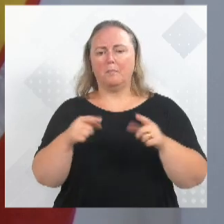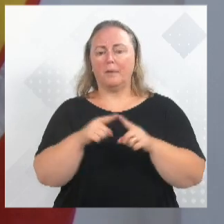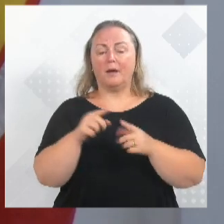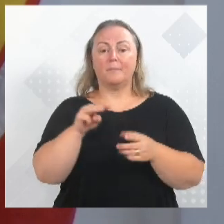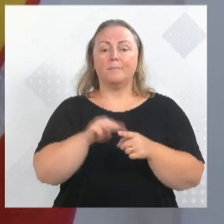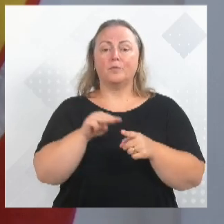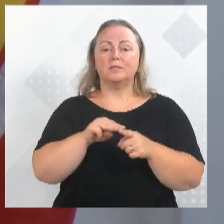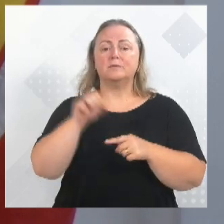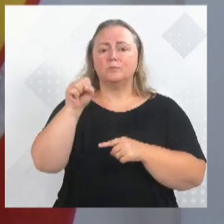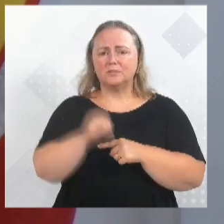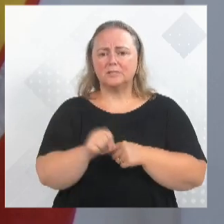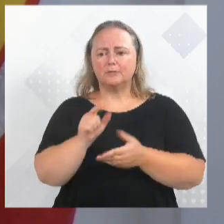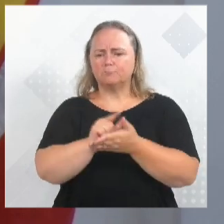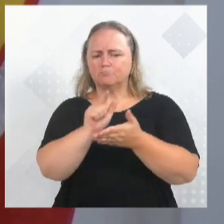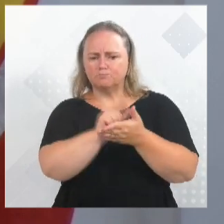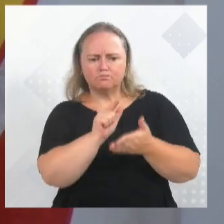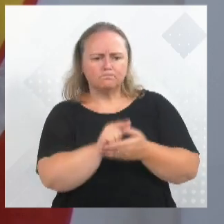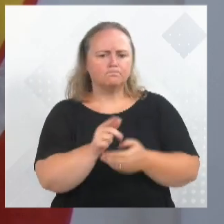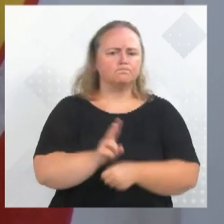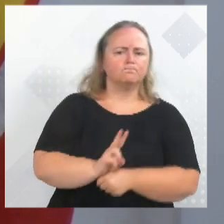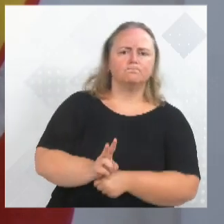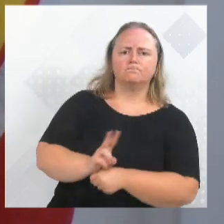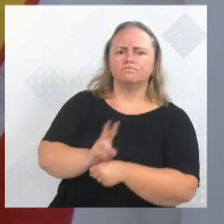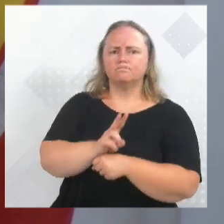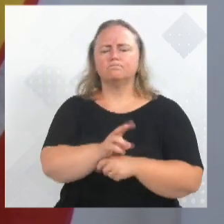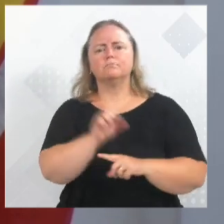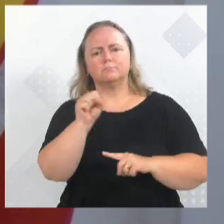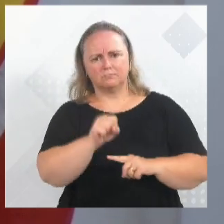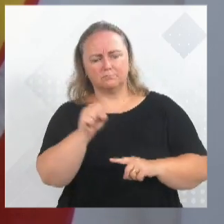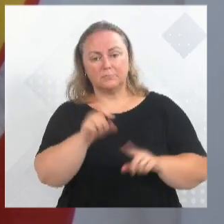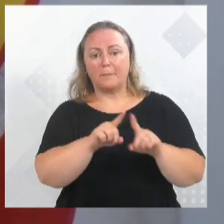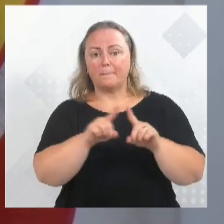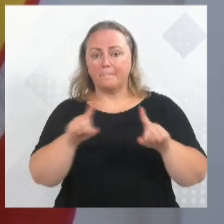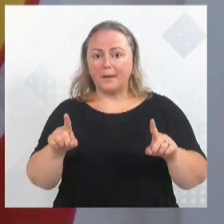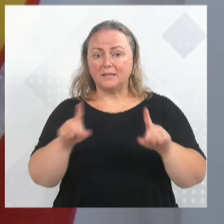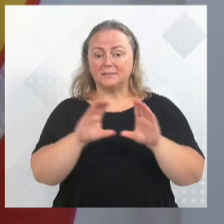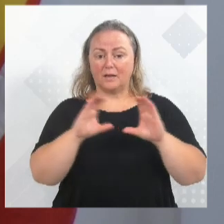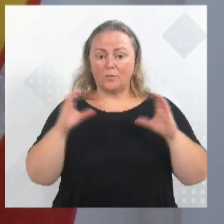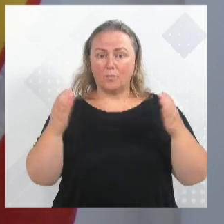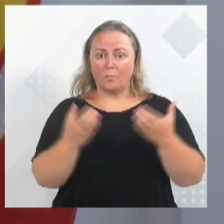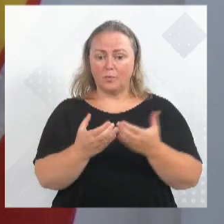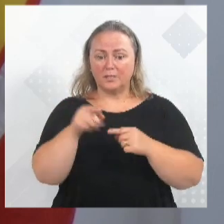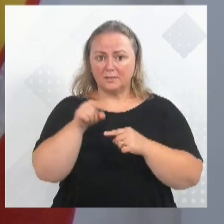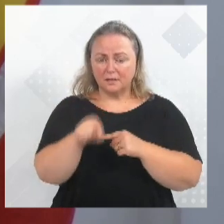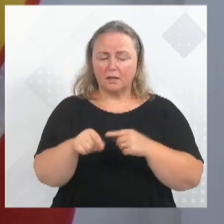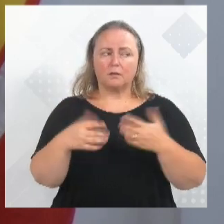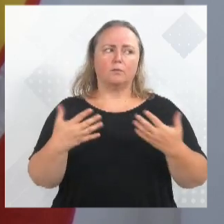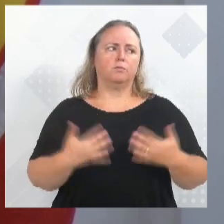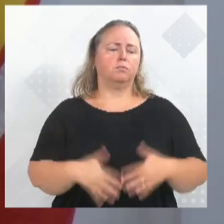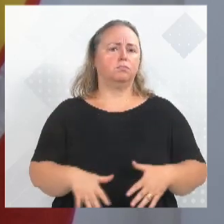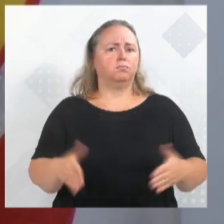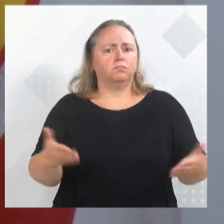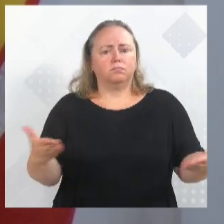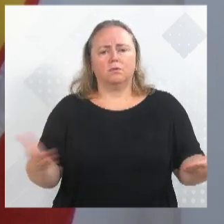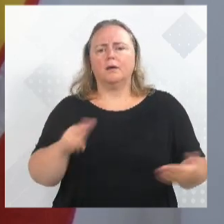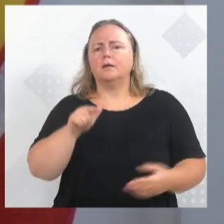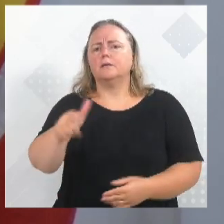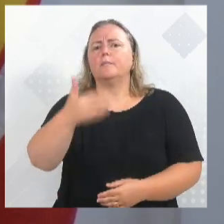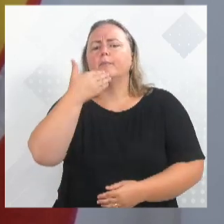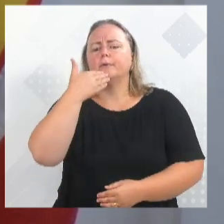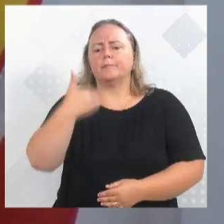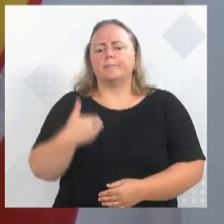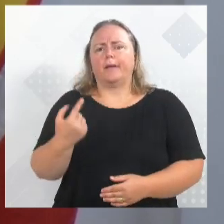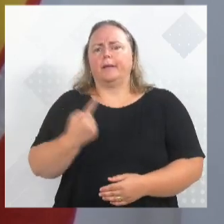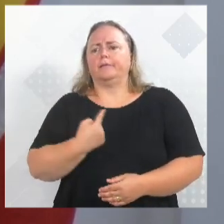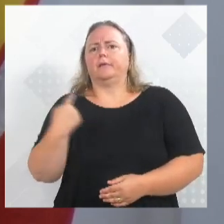parte município tem que fiscalizar também mas a comunidade Olha aí nos cobram os